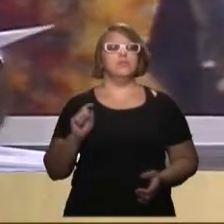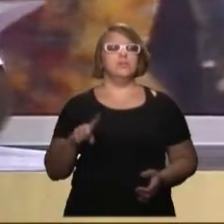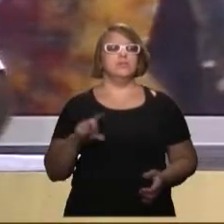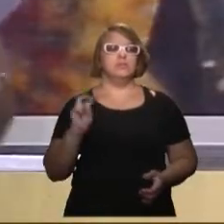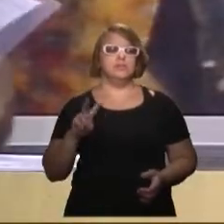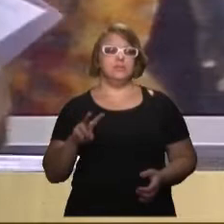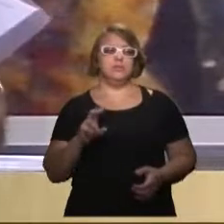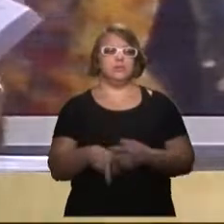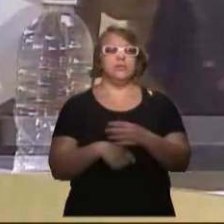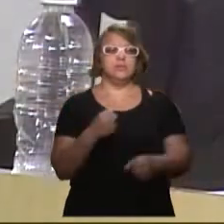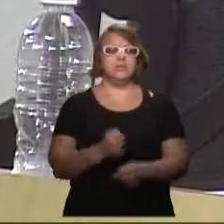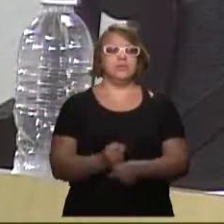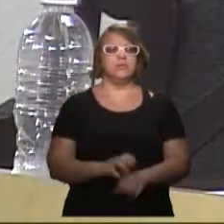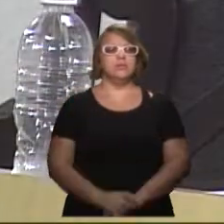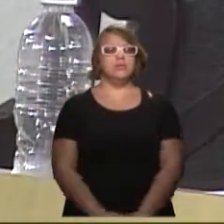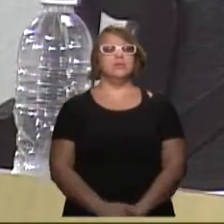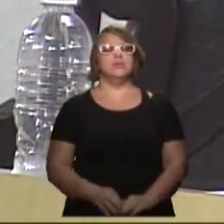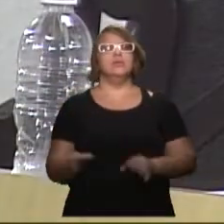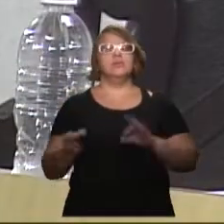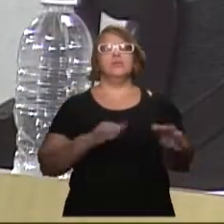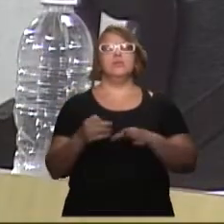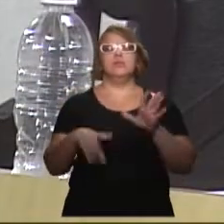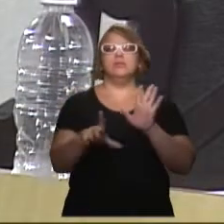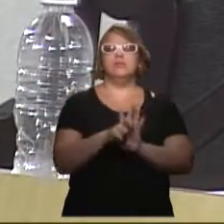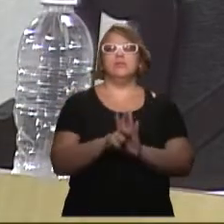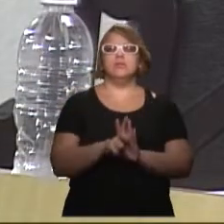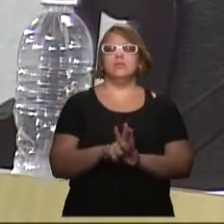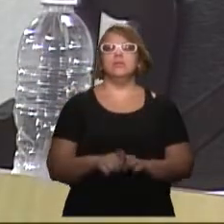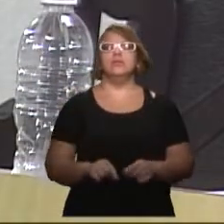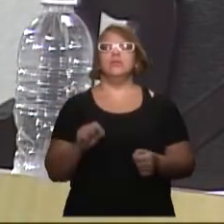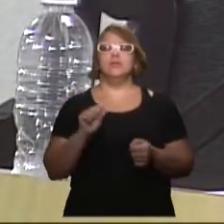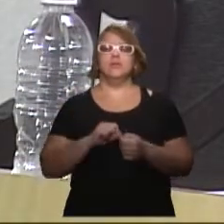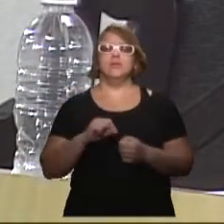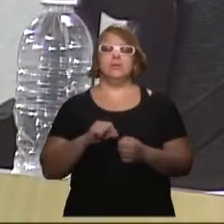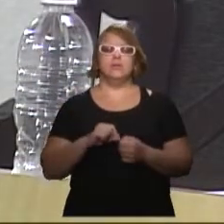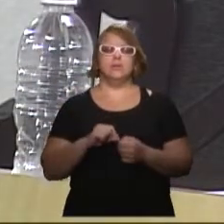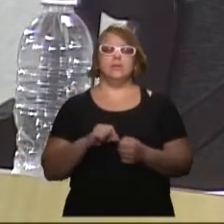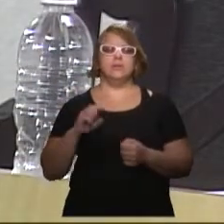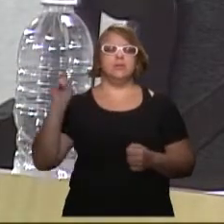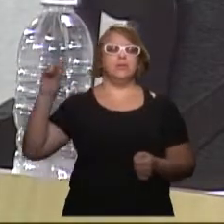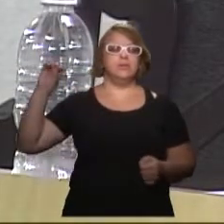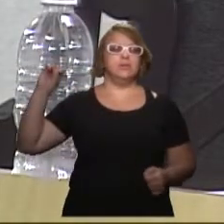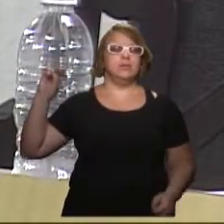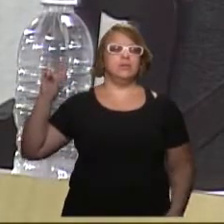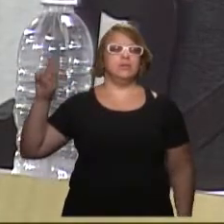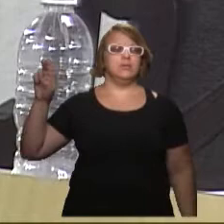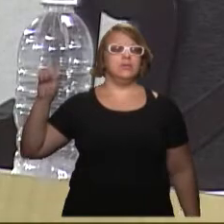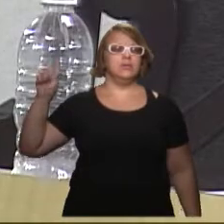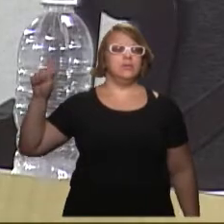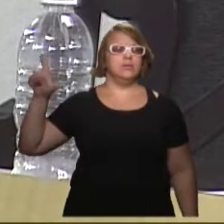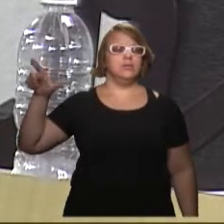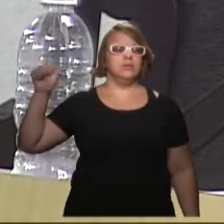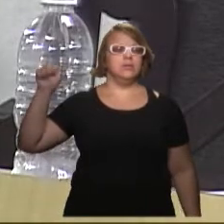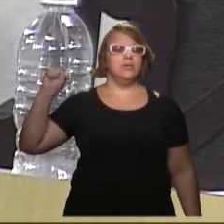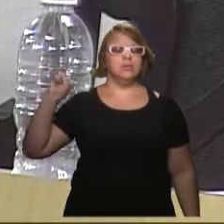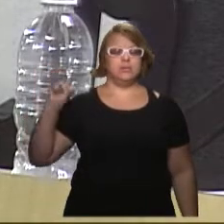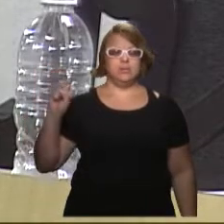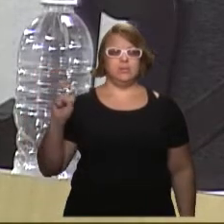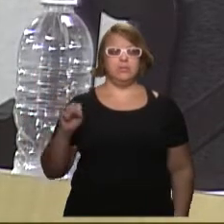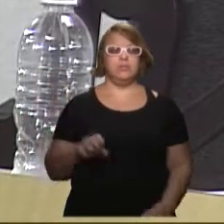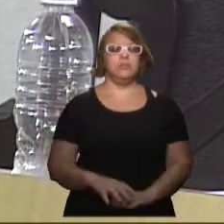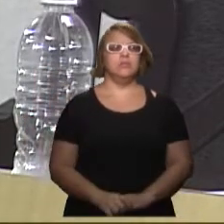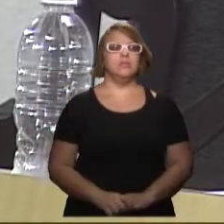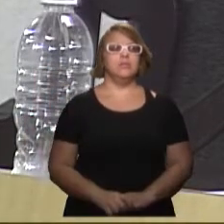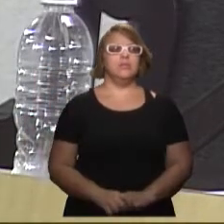lei ordinária 2013, vereador Douglas Carbone, dispõe sobre a isenção de pagamento de taxa de inscrição em concurso